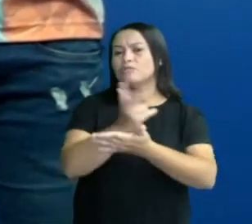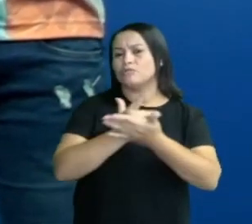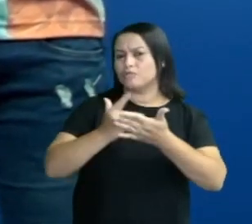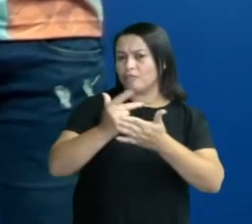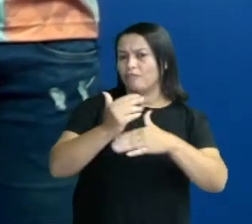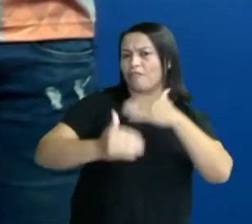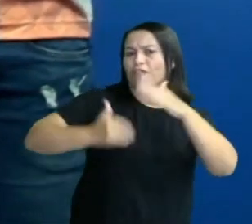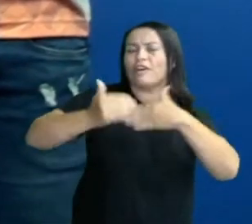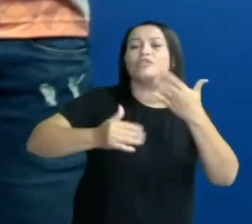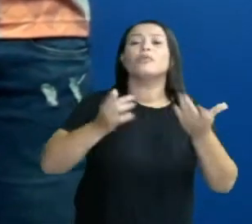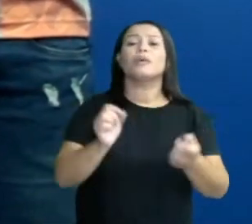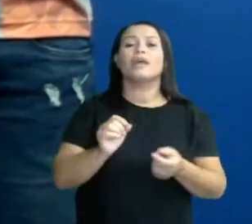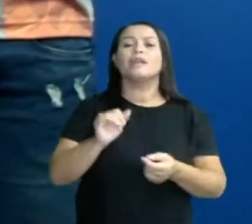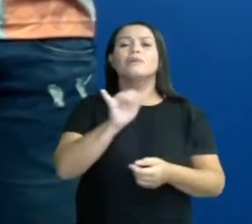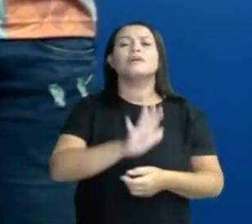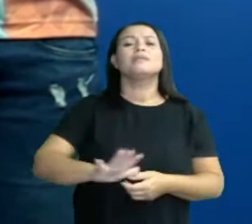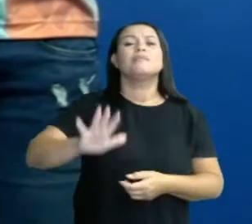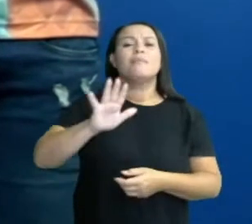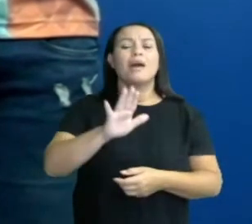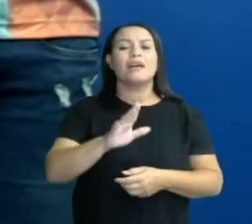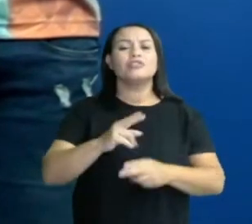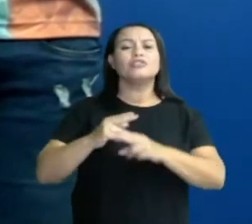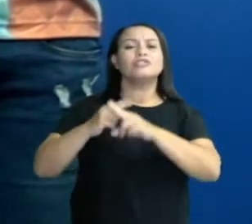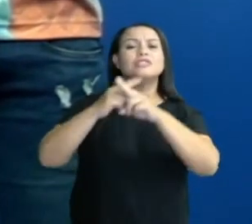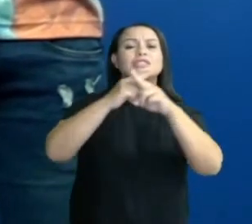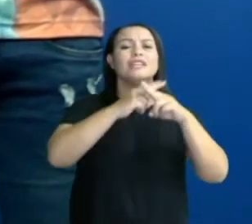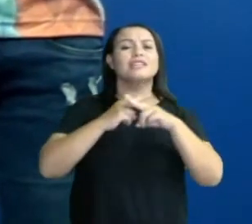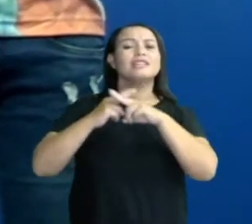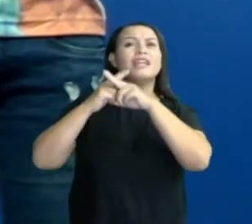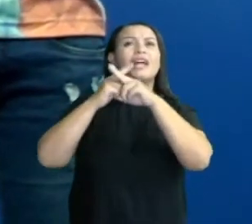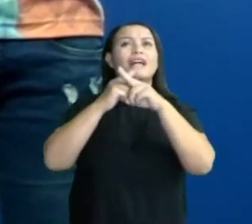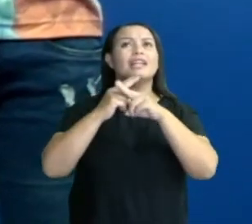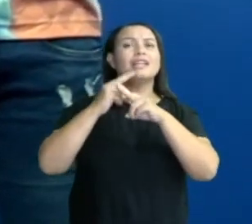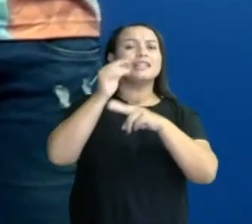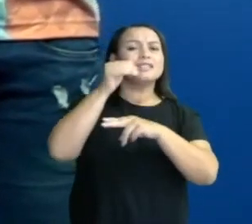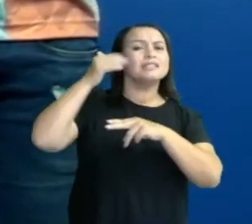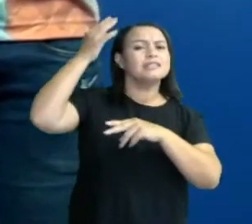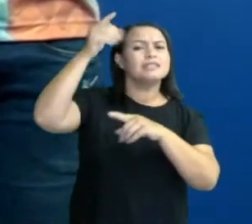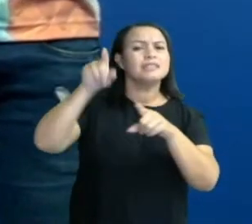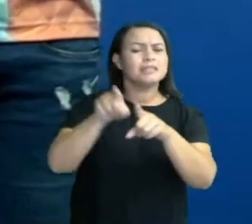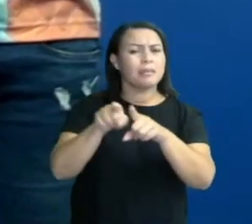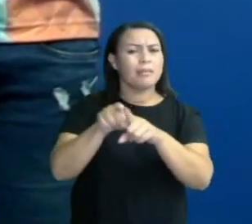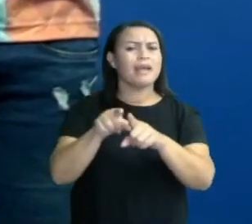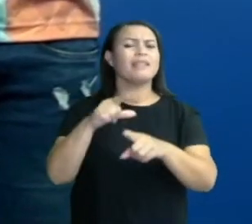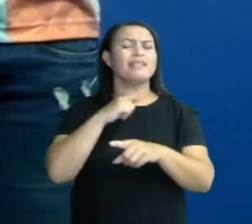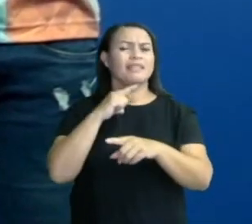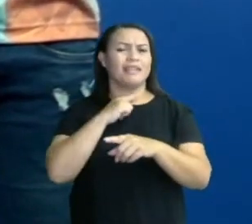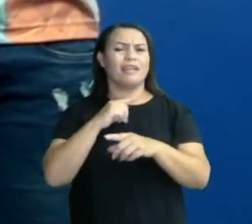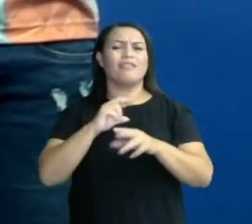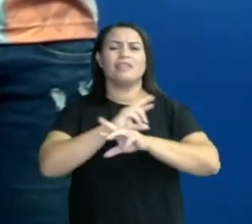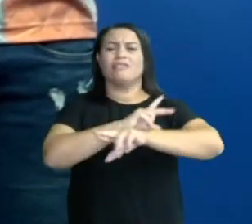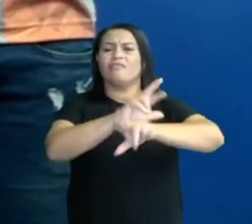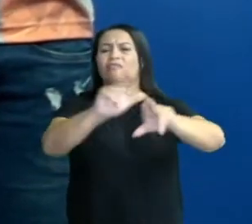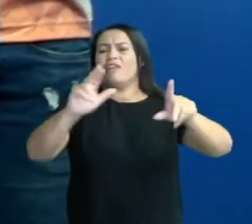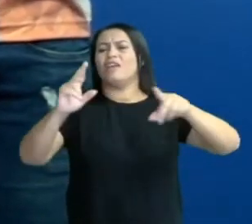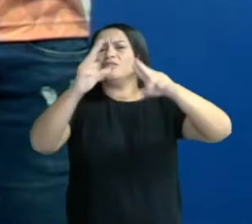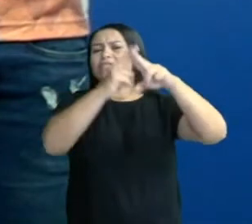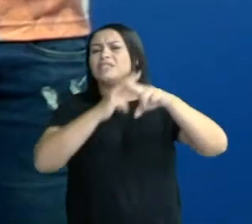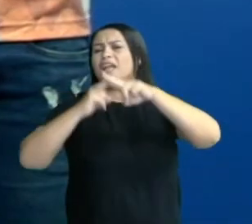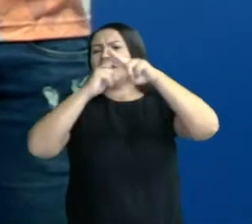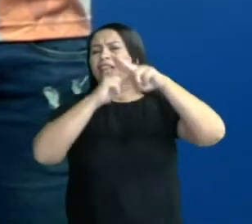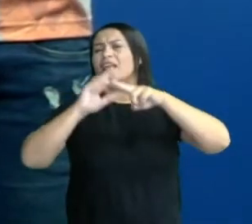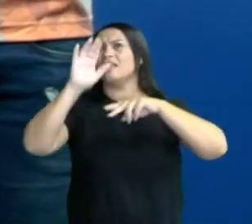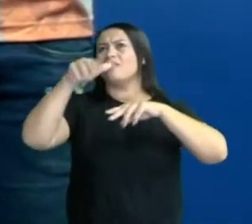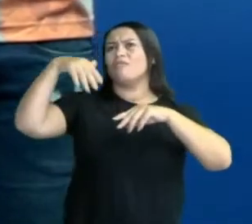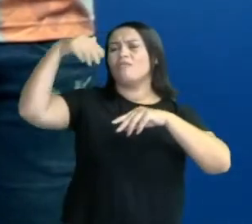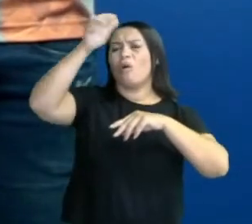atuais são as imagens de satélites, tá? Então, as imagens de satélites também, você vai ter aí vários satélites artificiais, né,